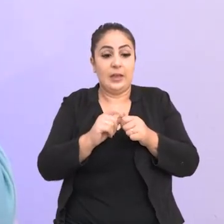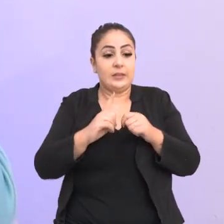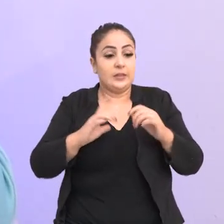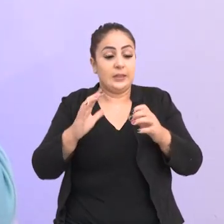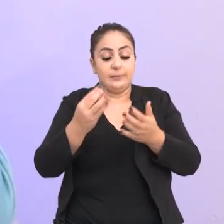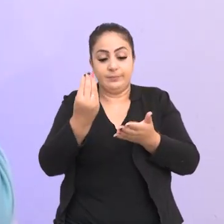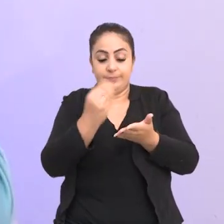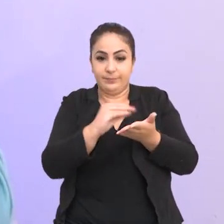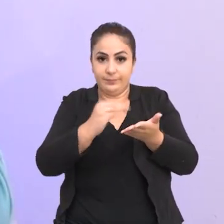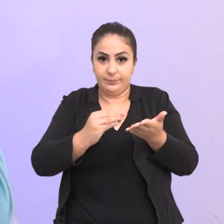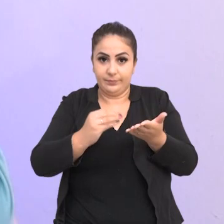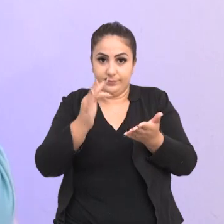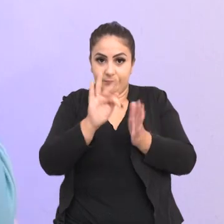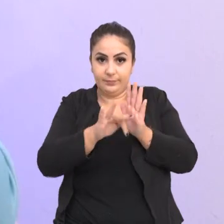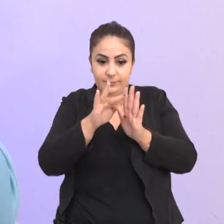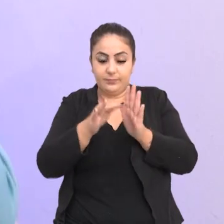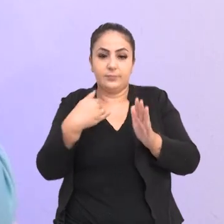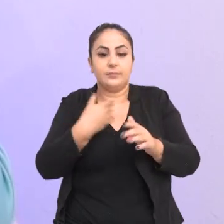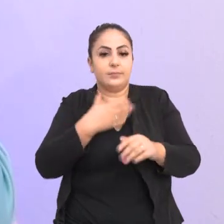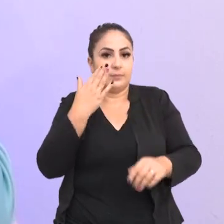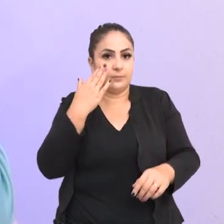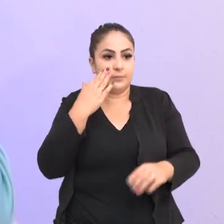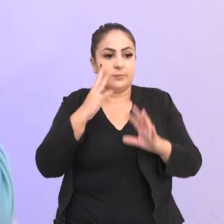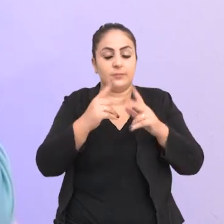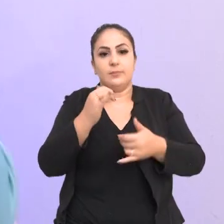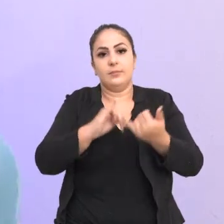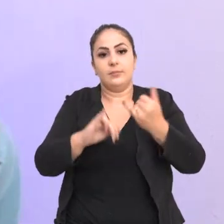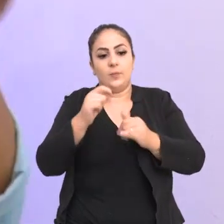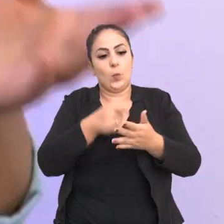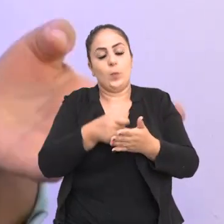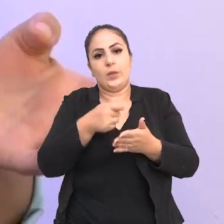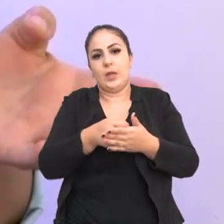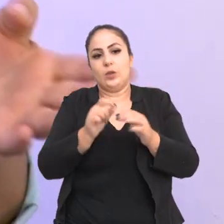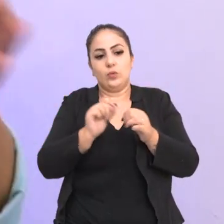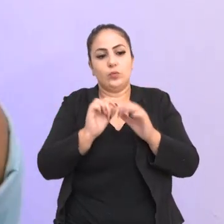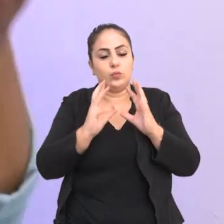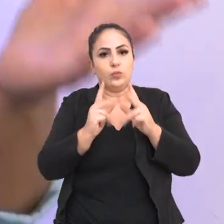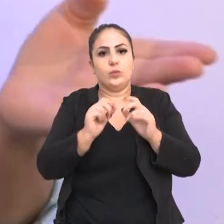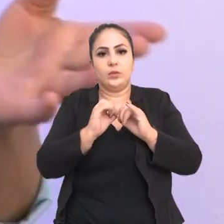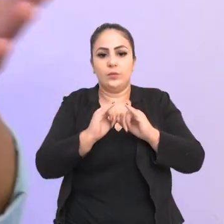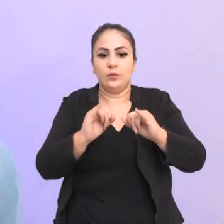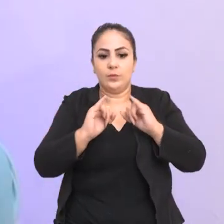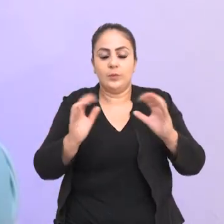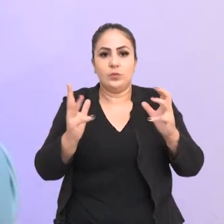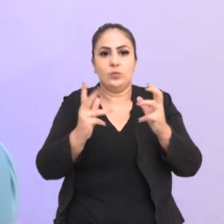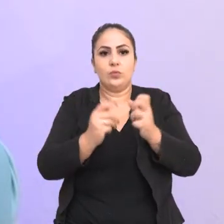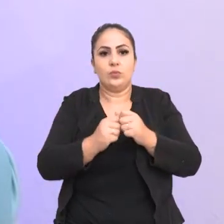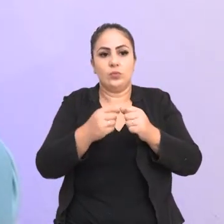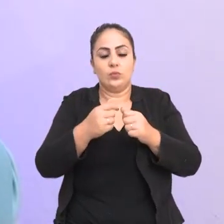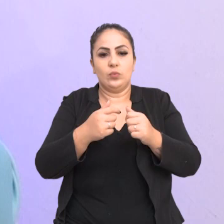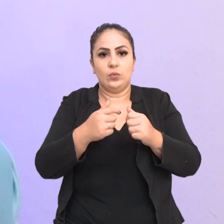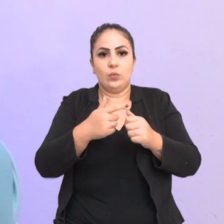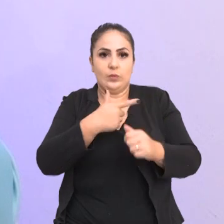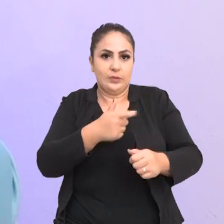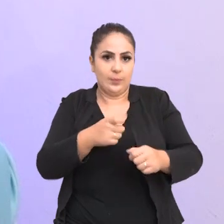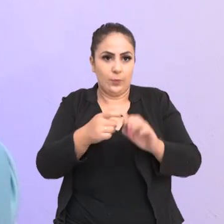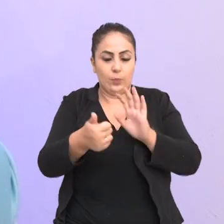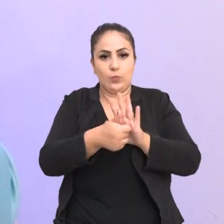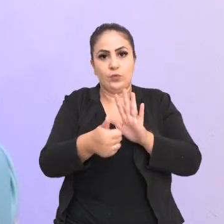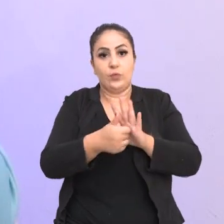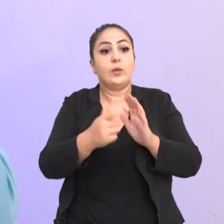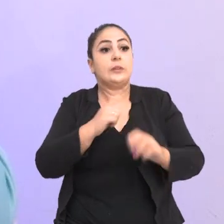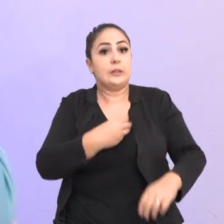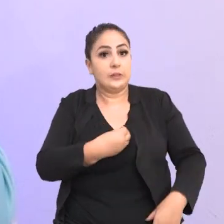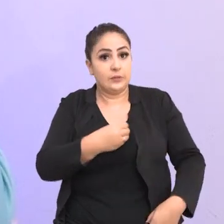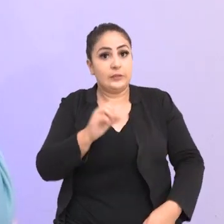ela preenche um formulário e a gente sabe que o laboratório é obrigado a informar o poder público os testes